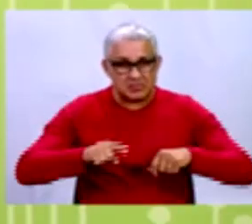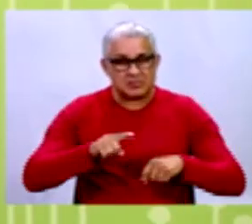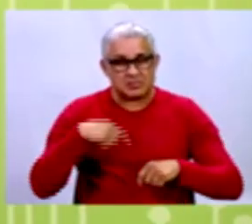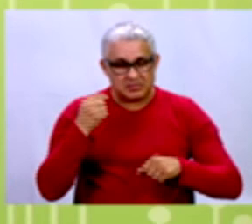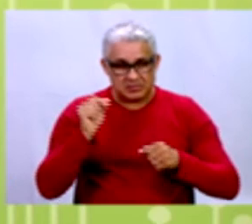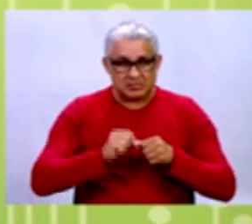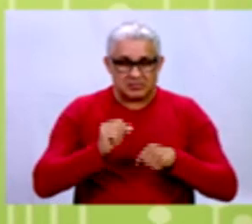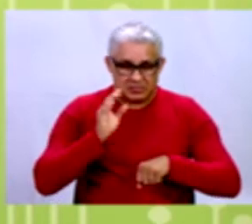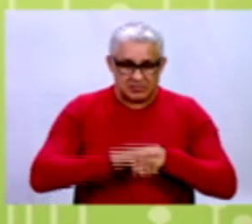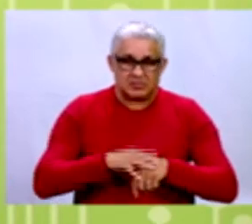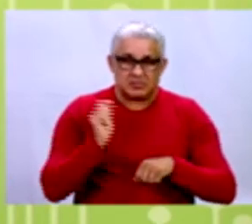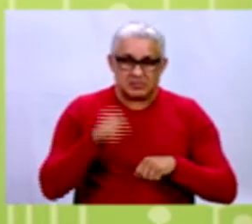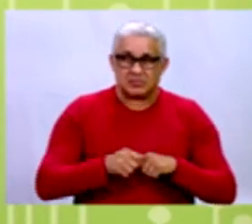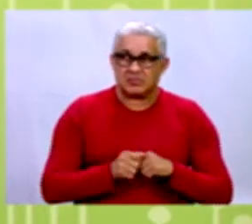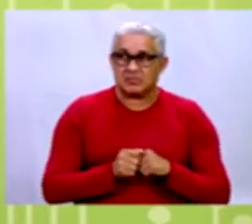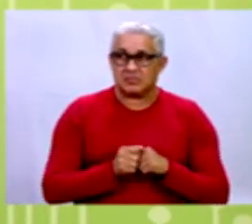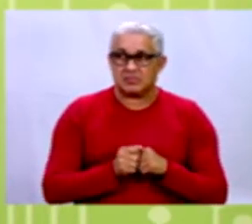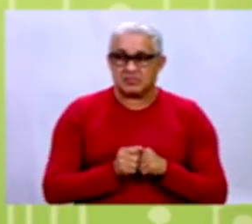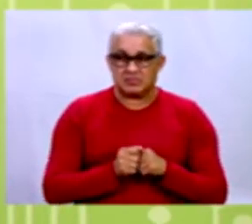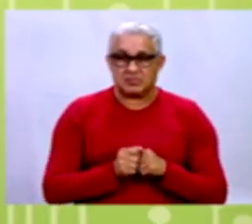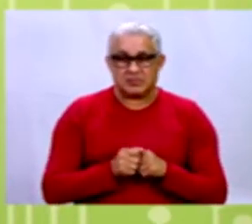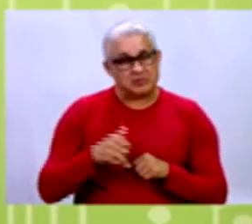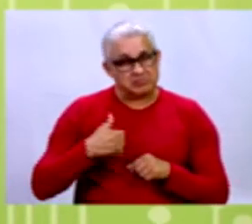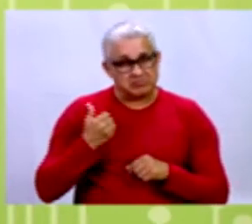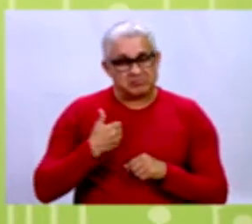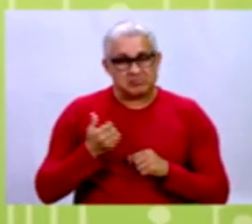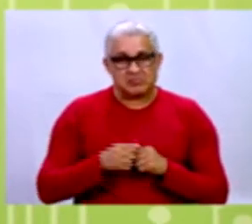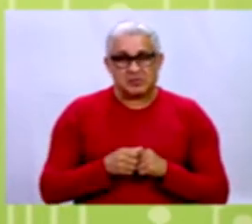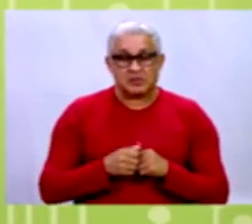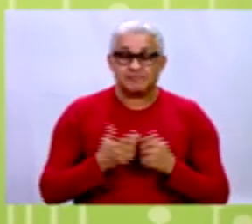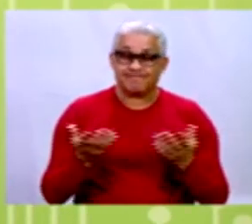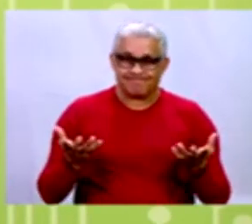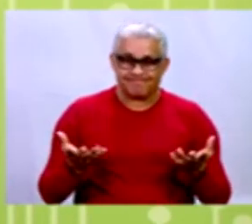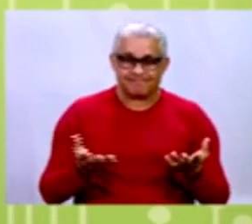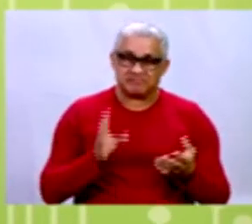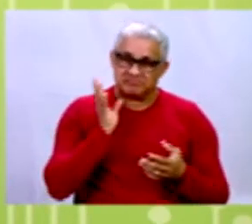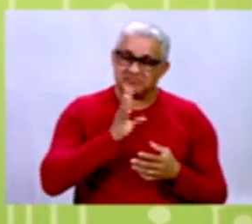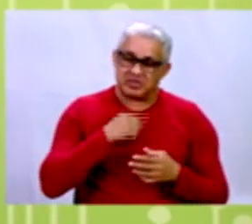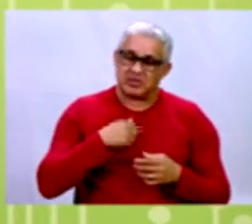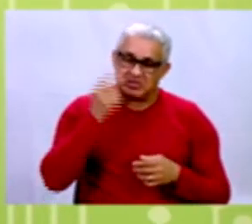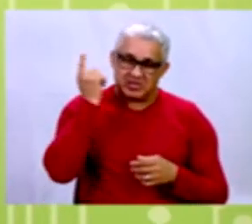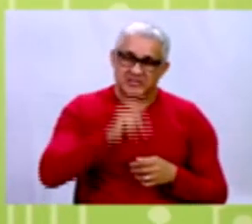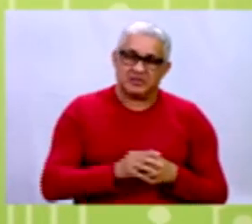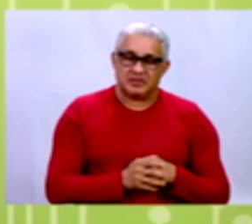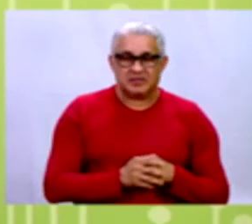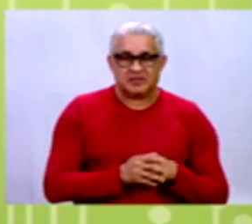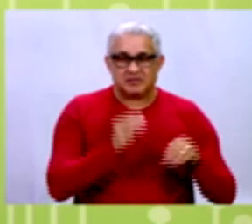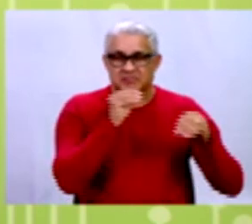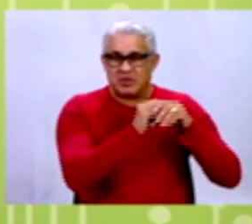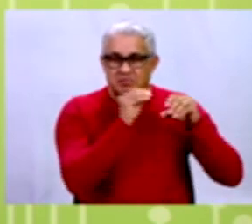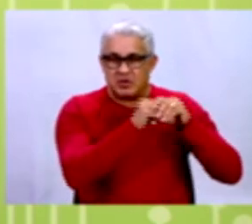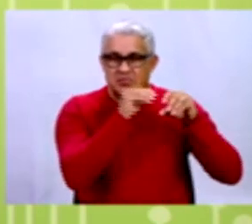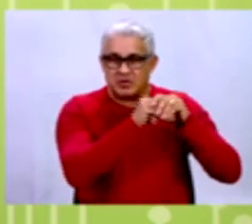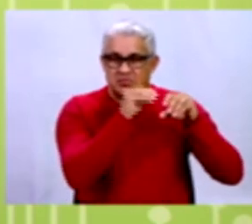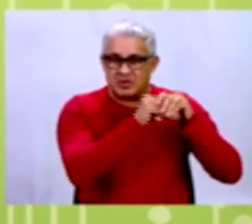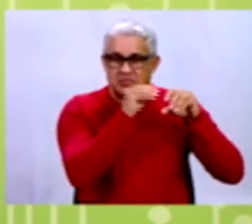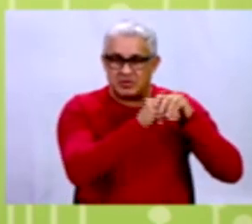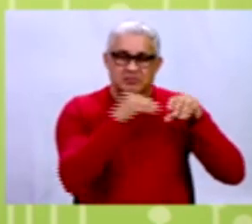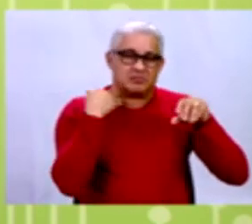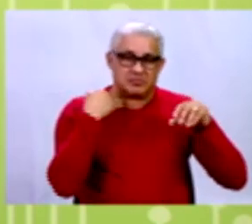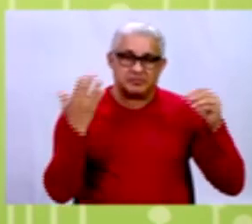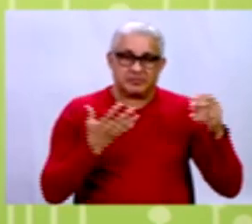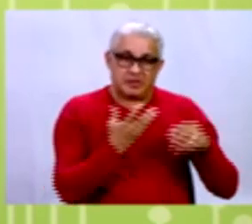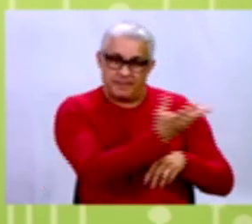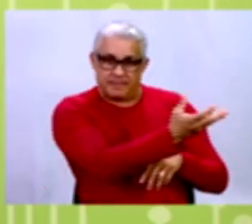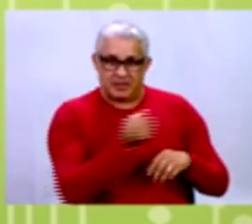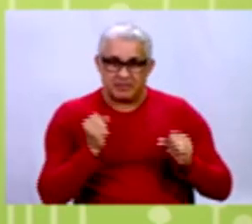fazer. E a gente vai chegar nessa idade e a gente vai falar, olha, que bacana que eu consegui aplicar e agora eu vou poder